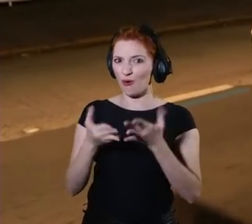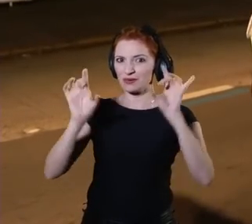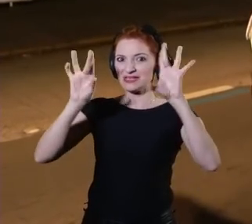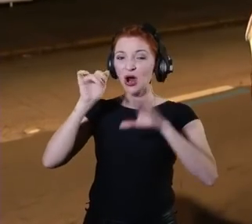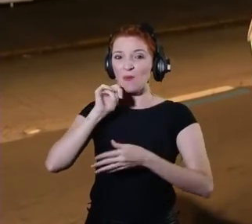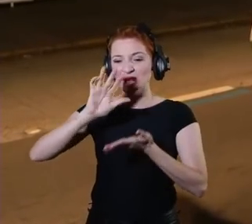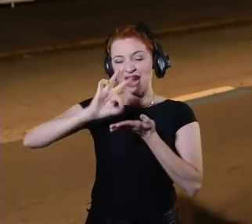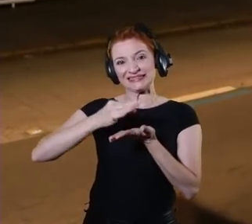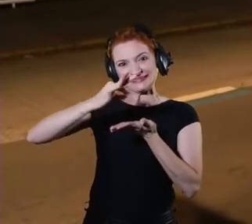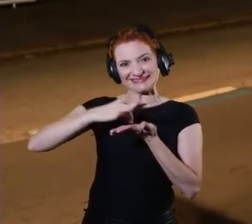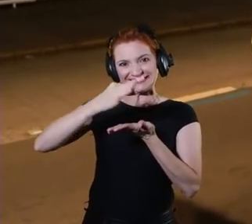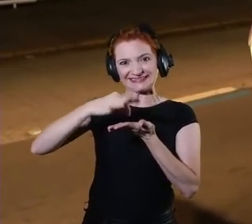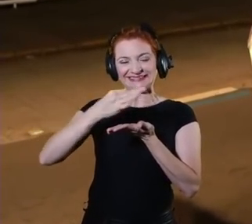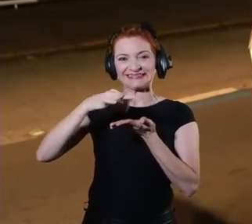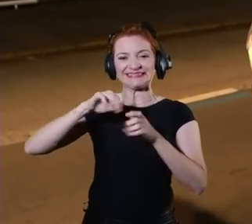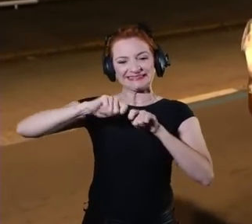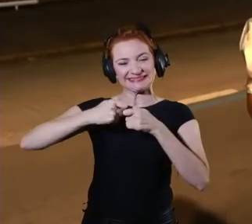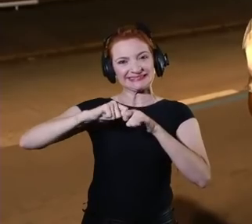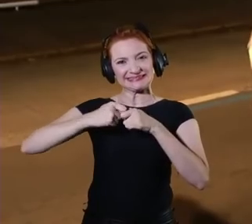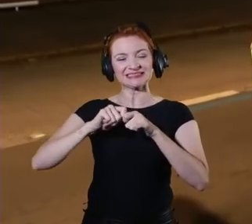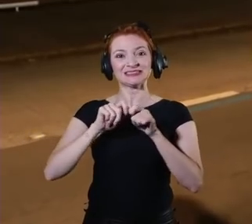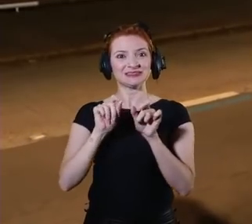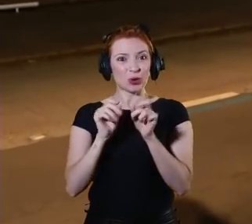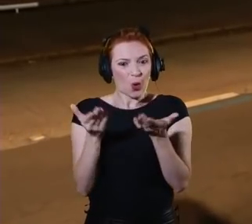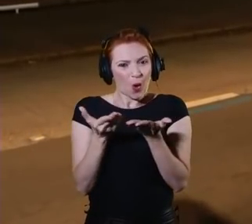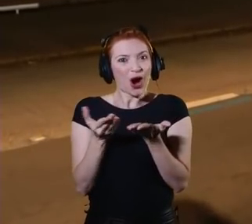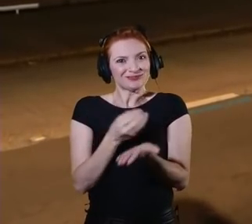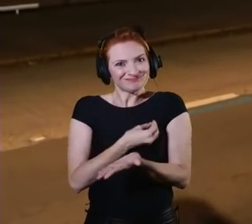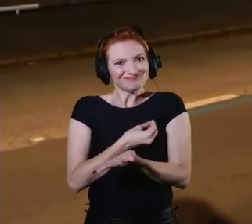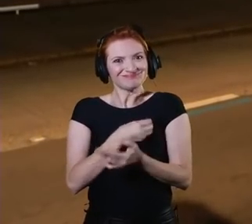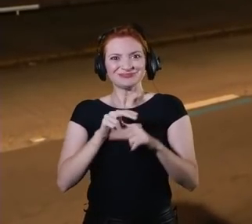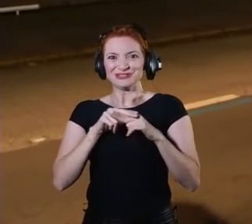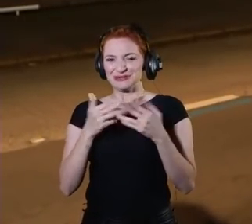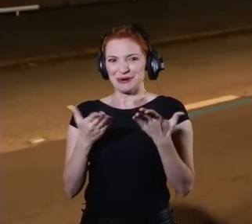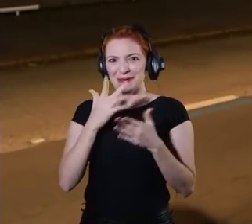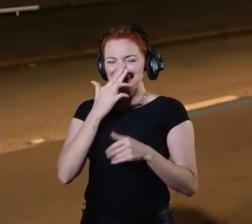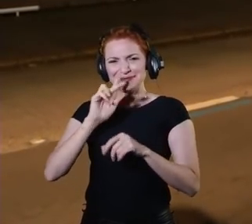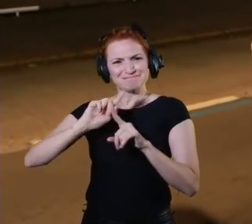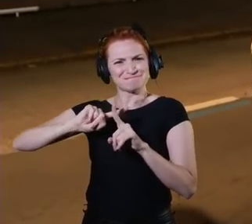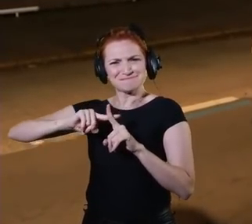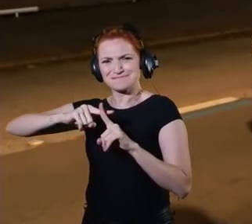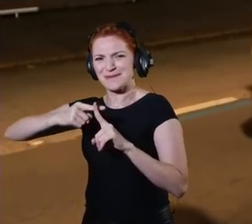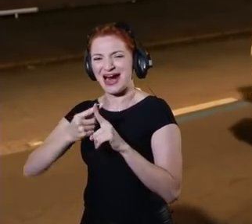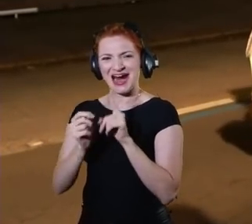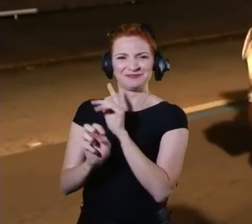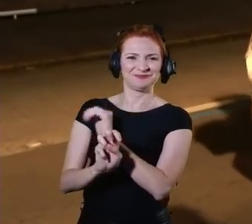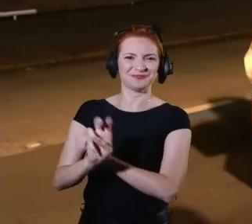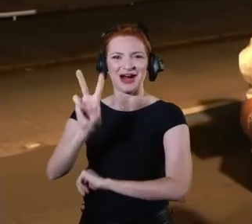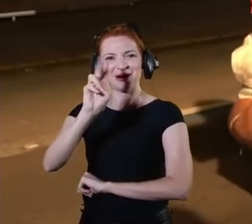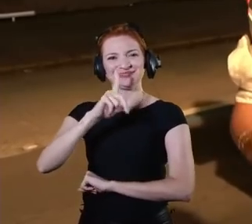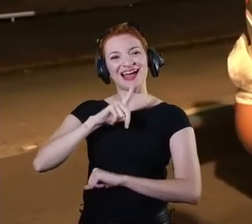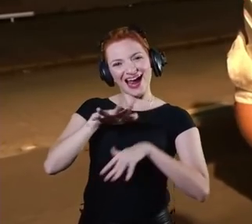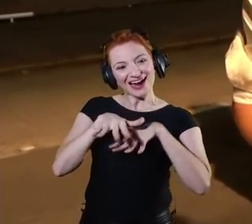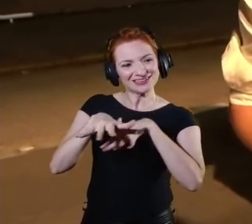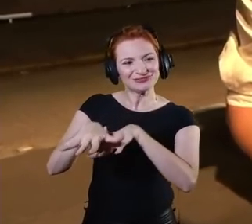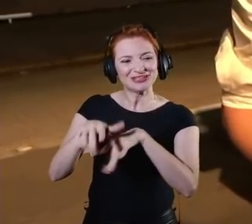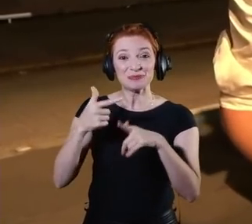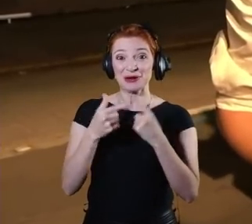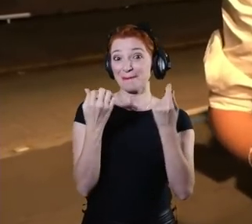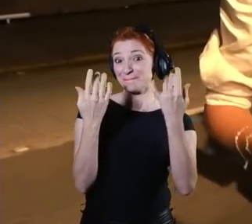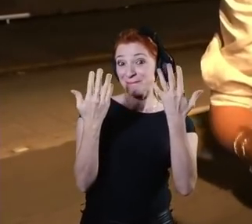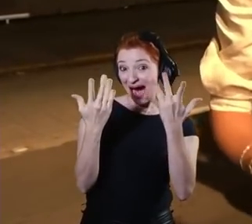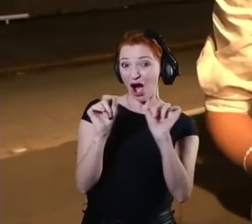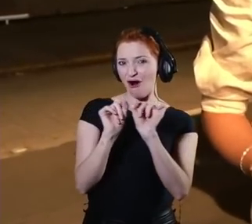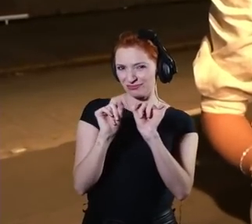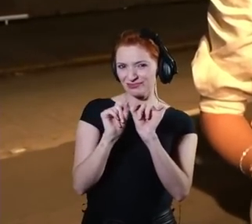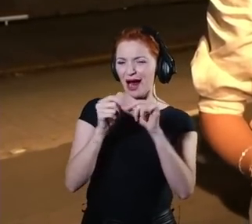estavam presentes conosco no carro. Então, eu acredito que isso enriquece ainda mais os desfiles, né? Tendo esse trabalho manual que a gente